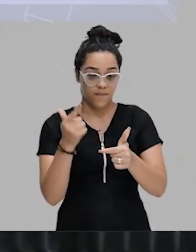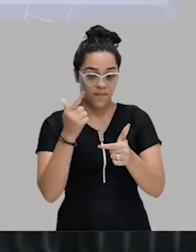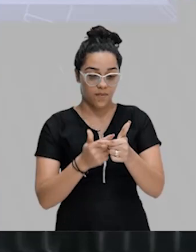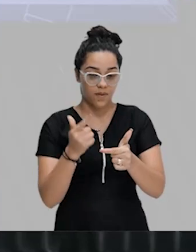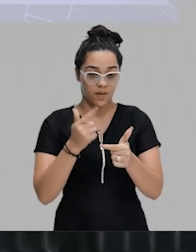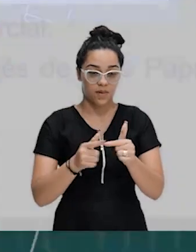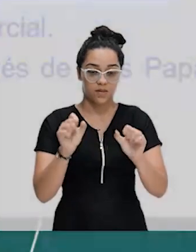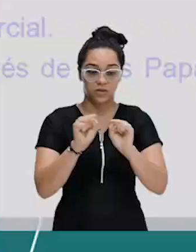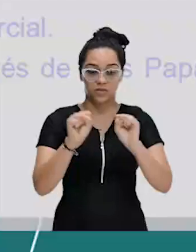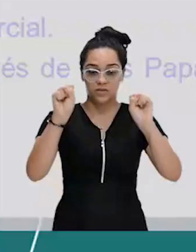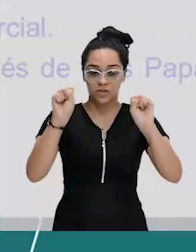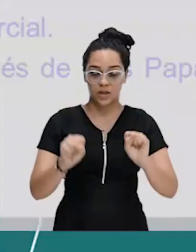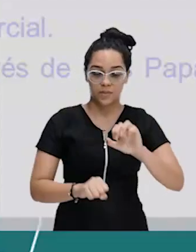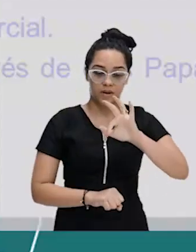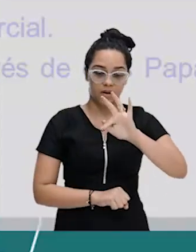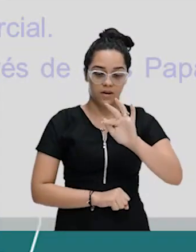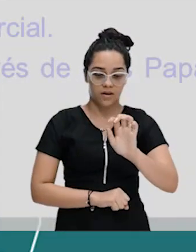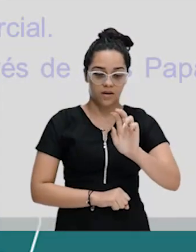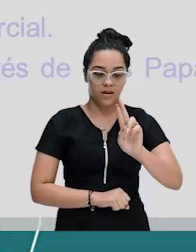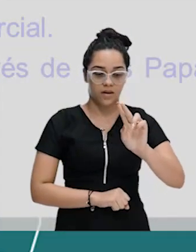do sistema feudal,